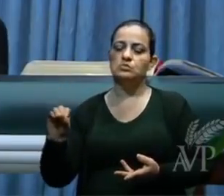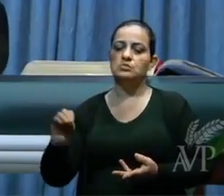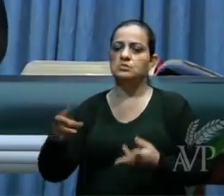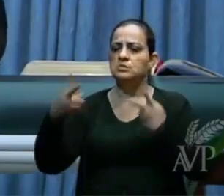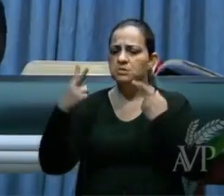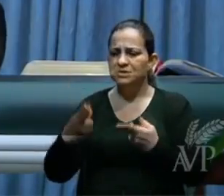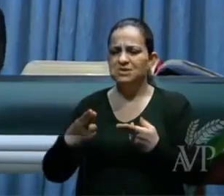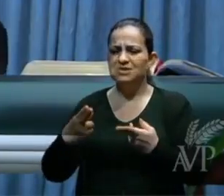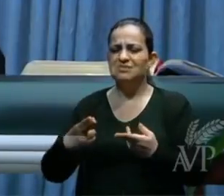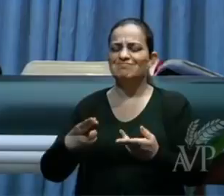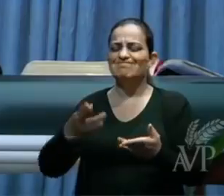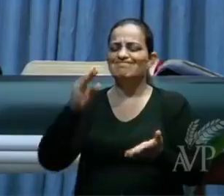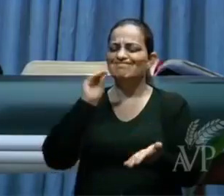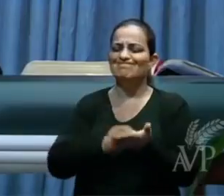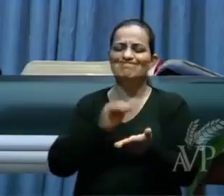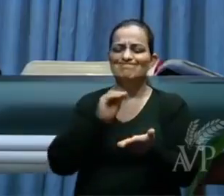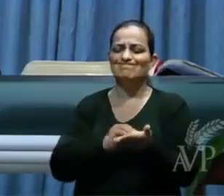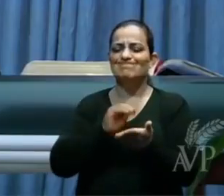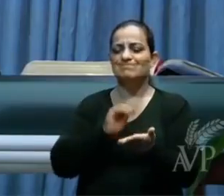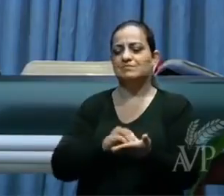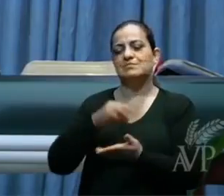essa pouca vergonha